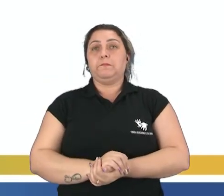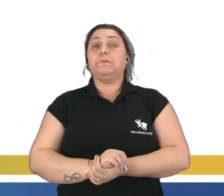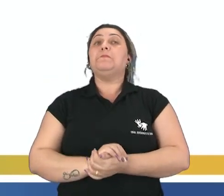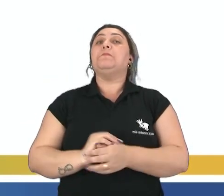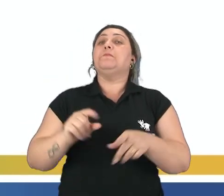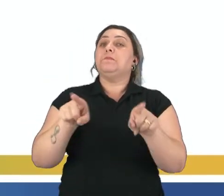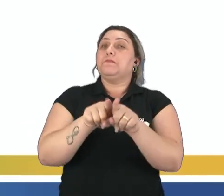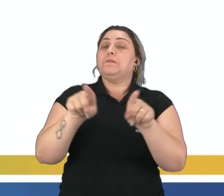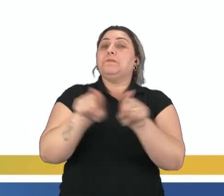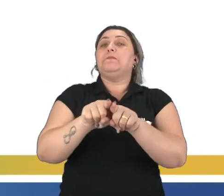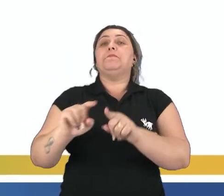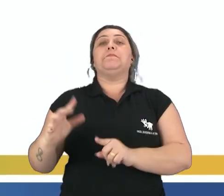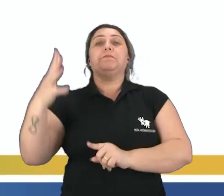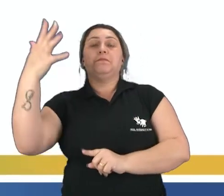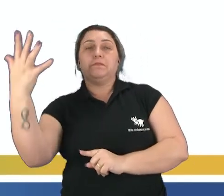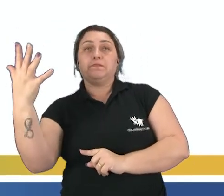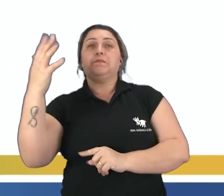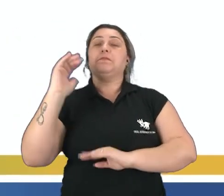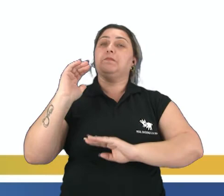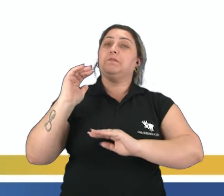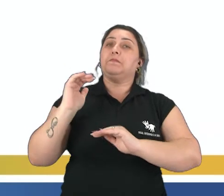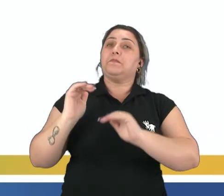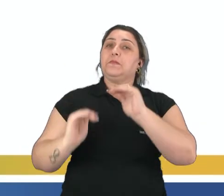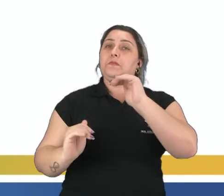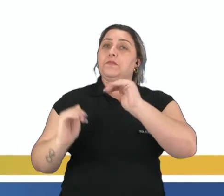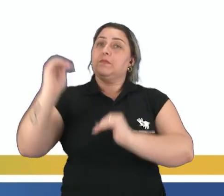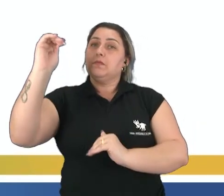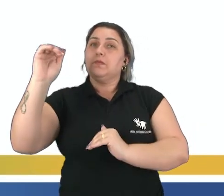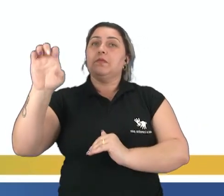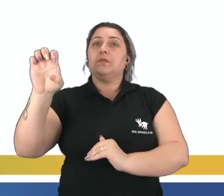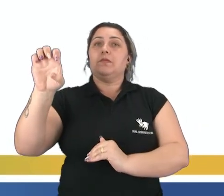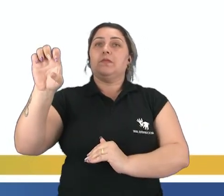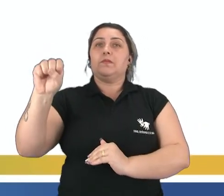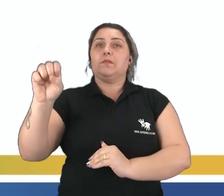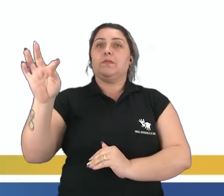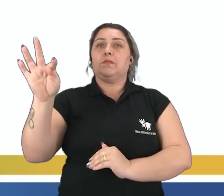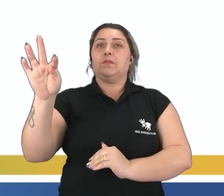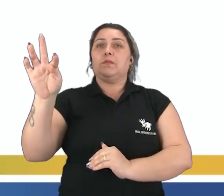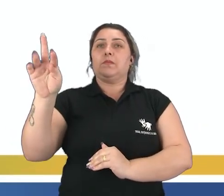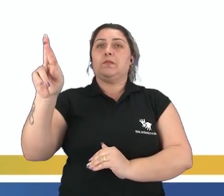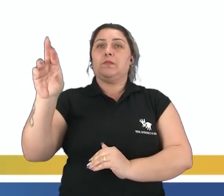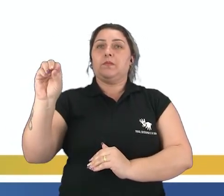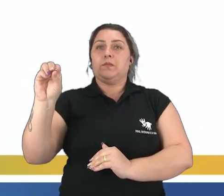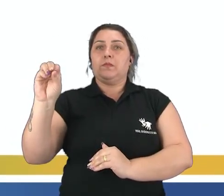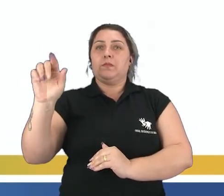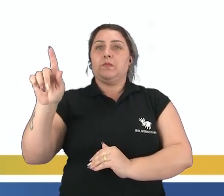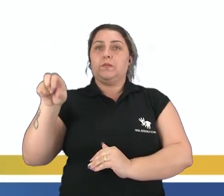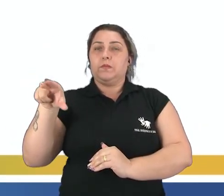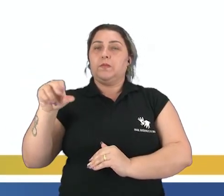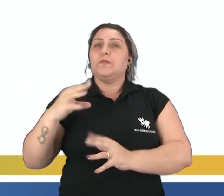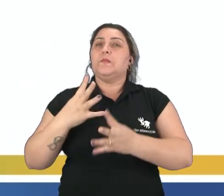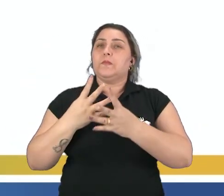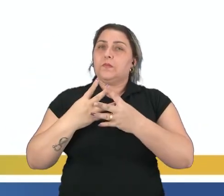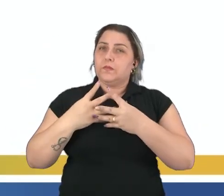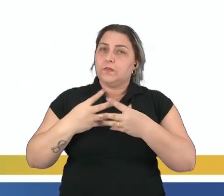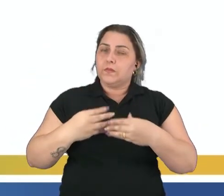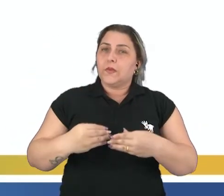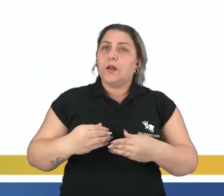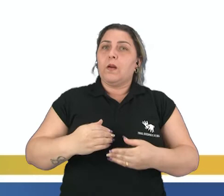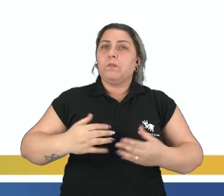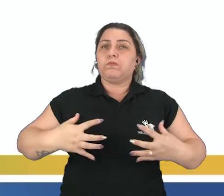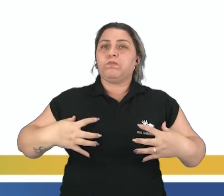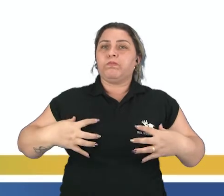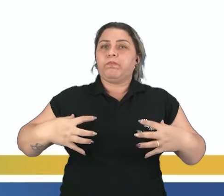momento também acontece aí o aumento da produção de estrogênio que pode levar a uma sensibilidade e inchaço